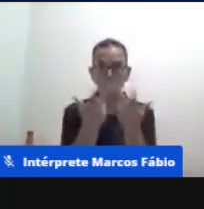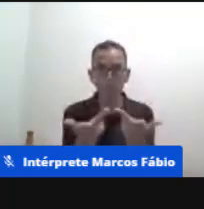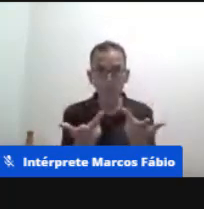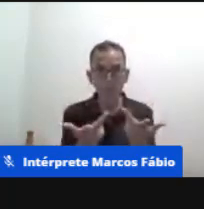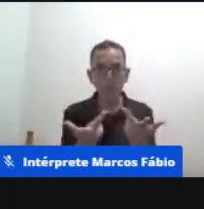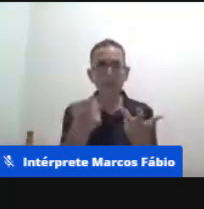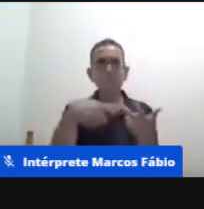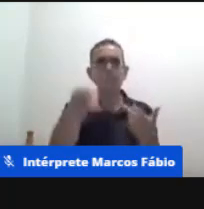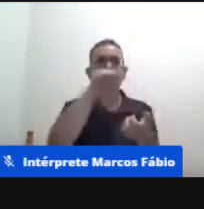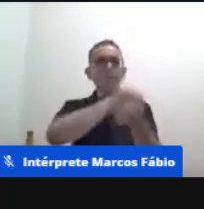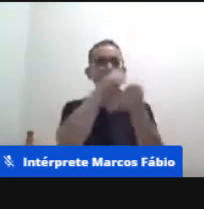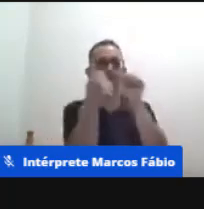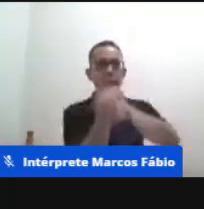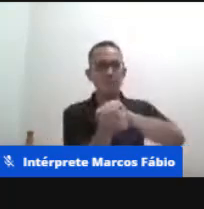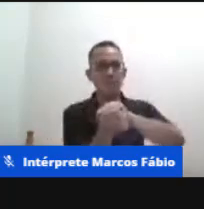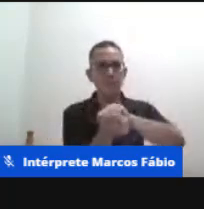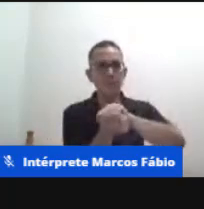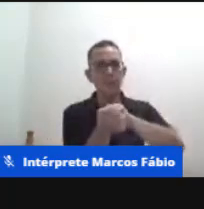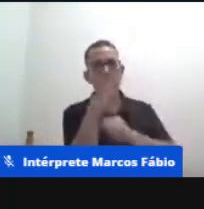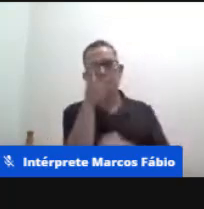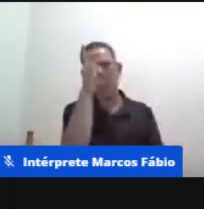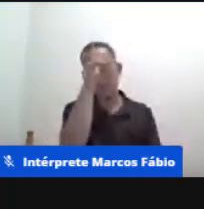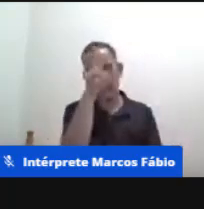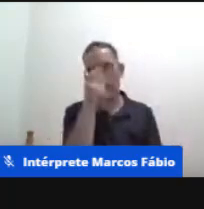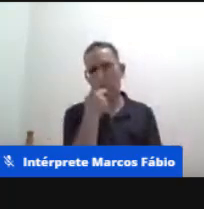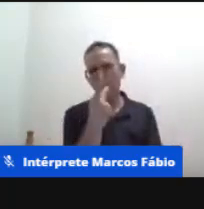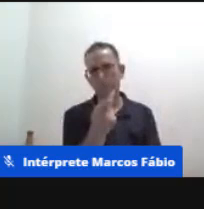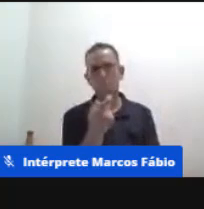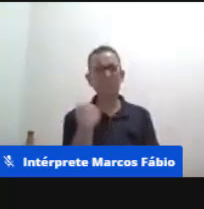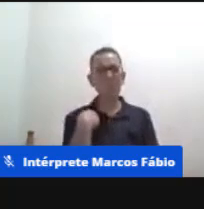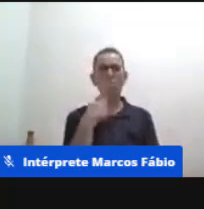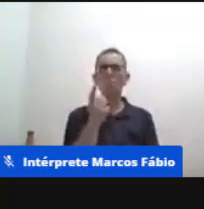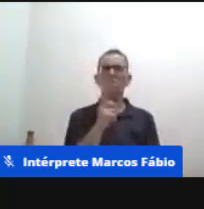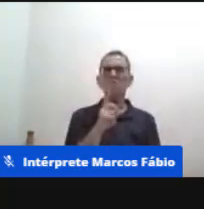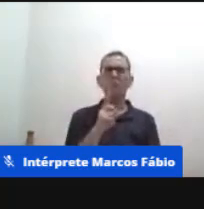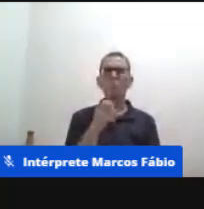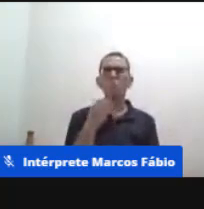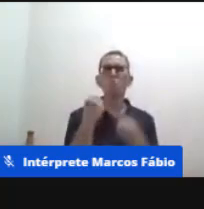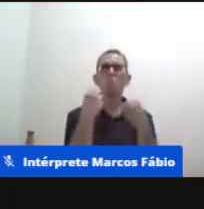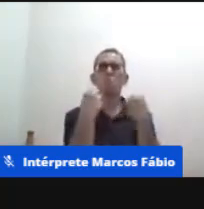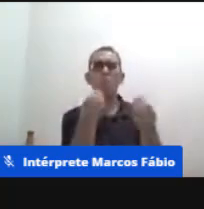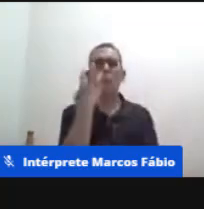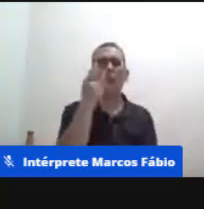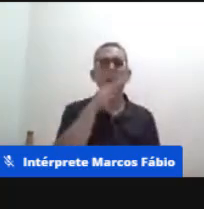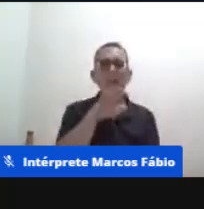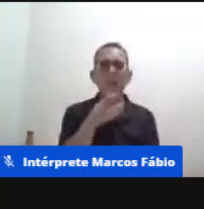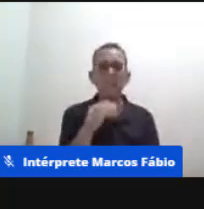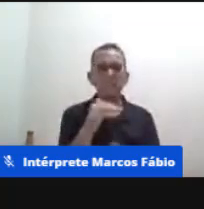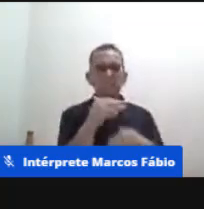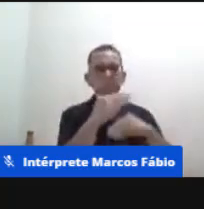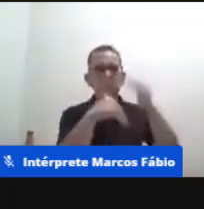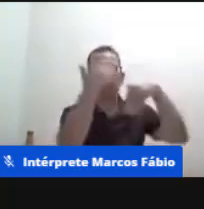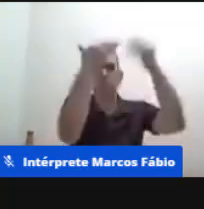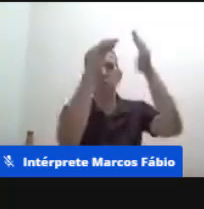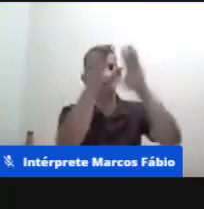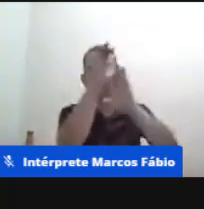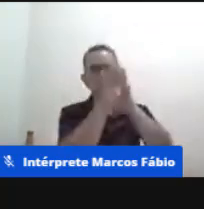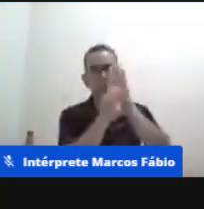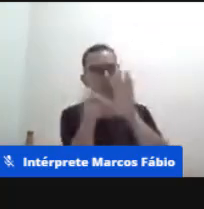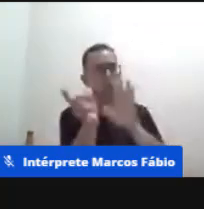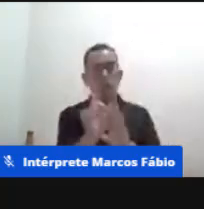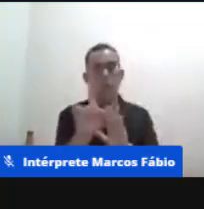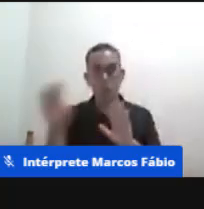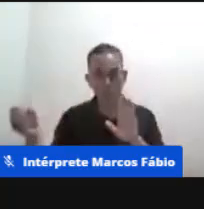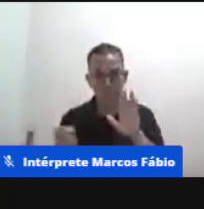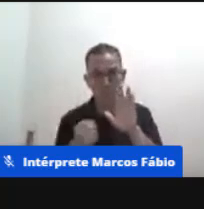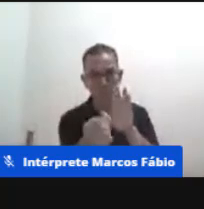comentou que eu não vou proporcionar para essa criança um empobrecimento do conteúdo. eu vou trazer isso, vou apresentar a